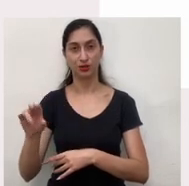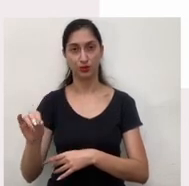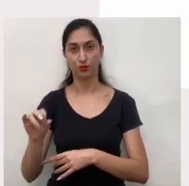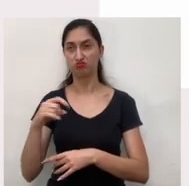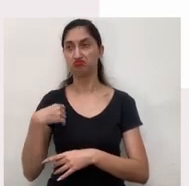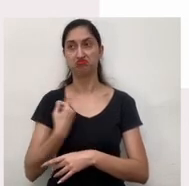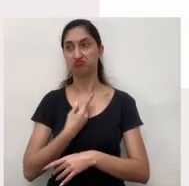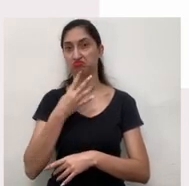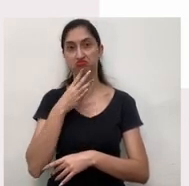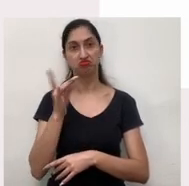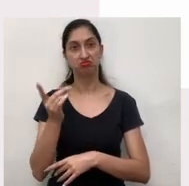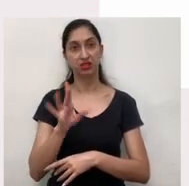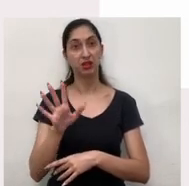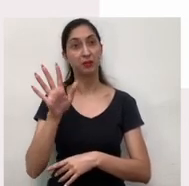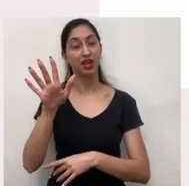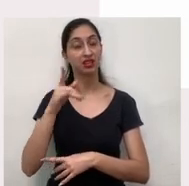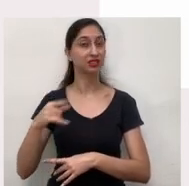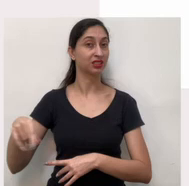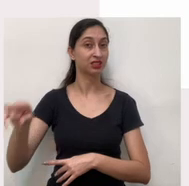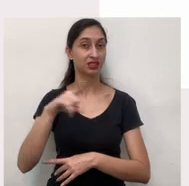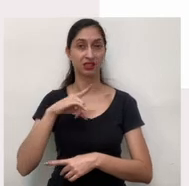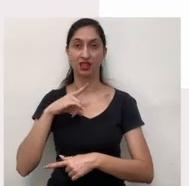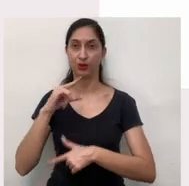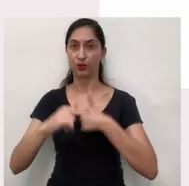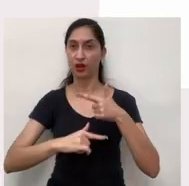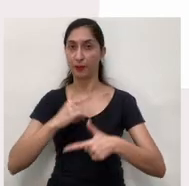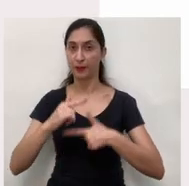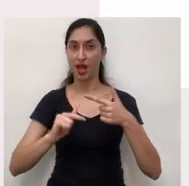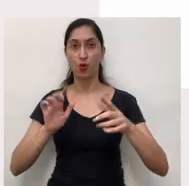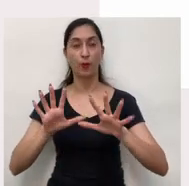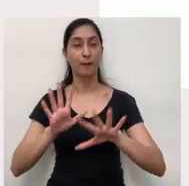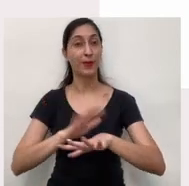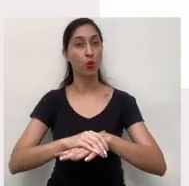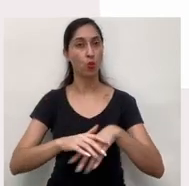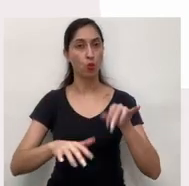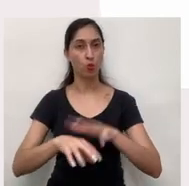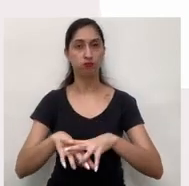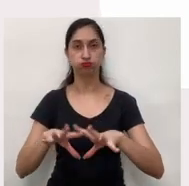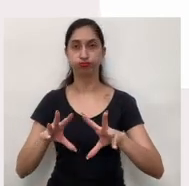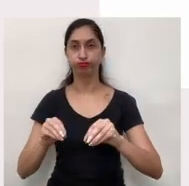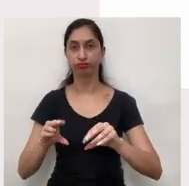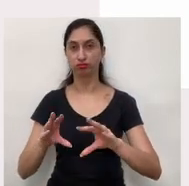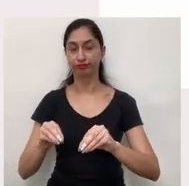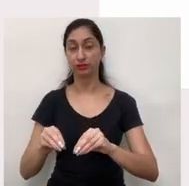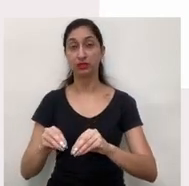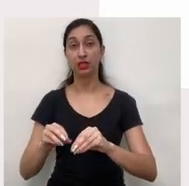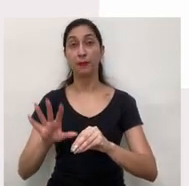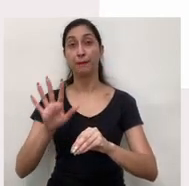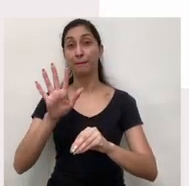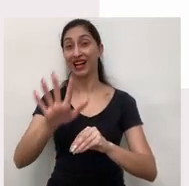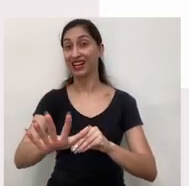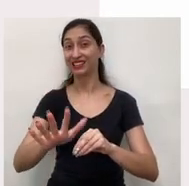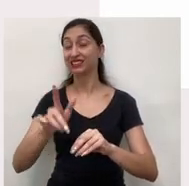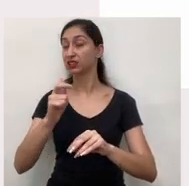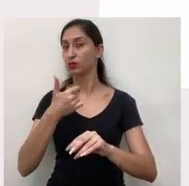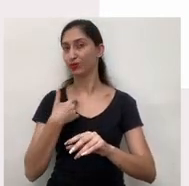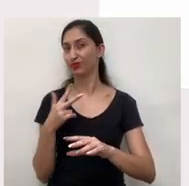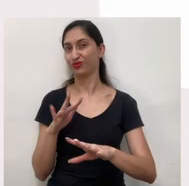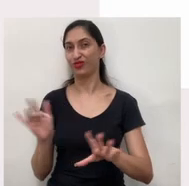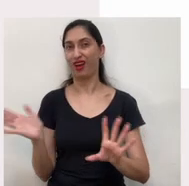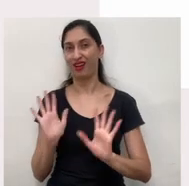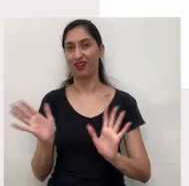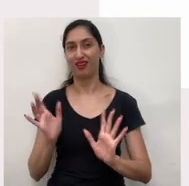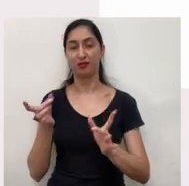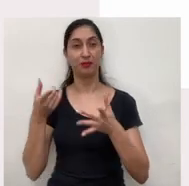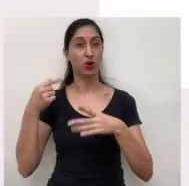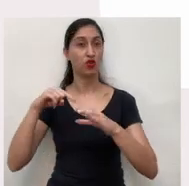vamos dizer assim, por ser um trabalho manual, né? E aí foi muito interessante, eu não vou entrar nisso para poder dar tempo